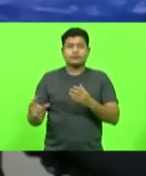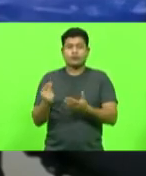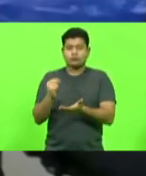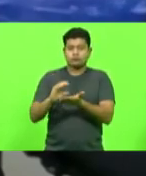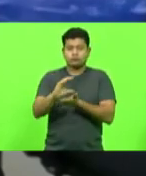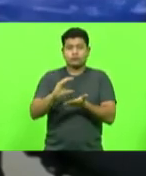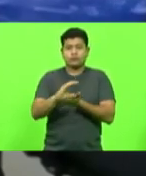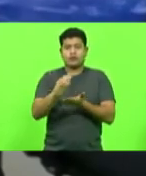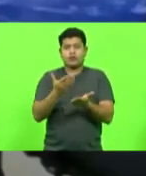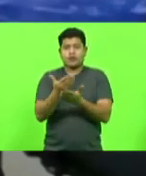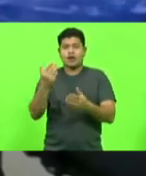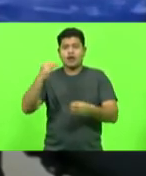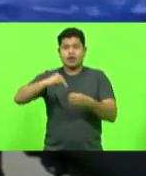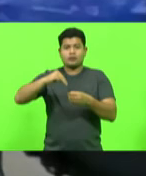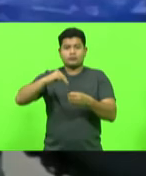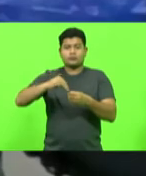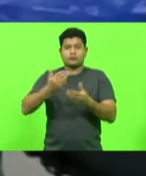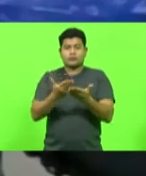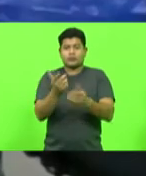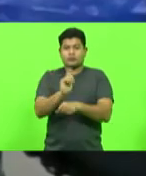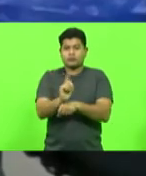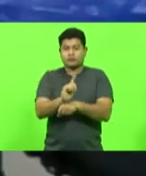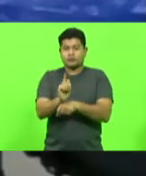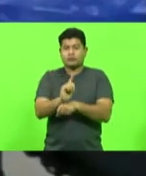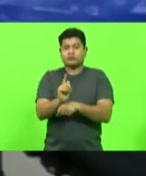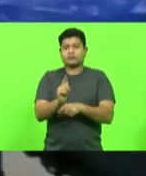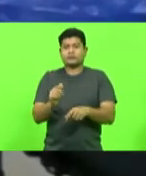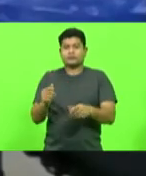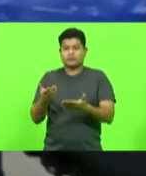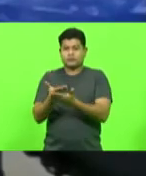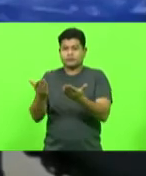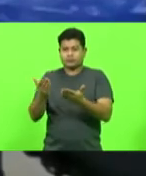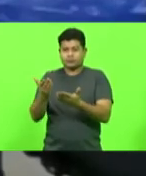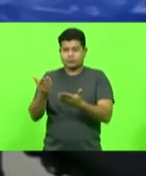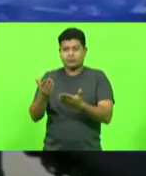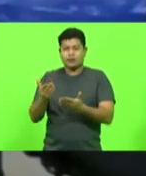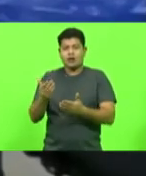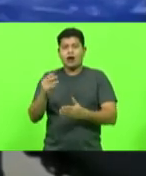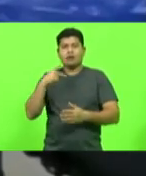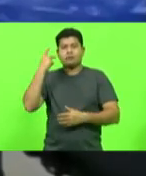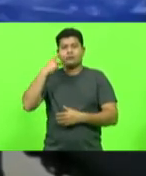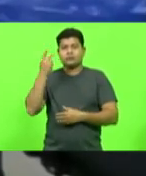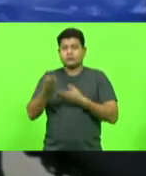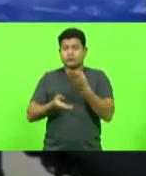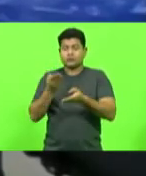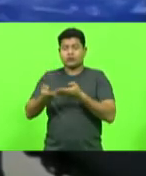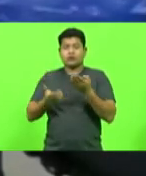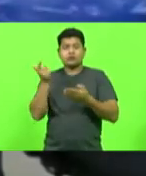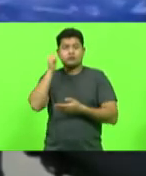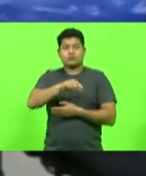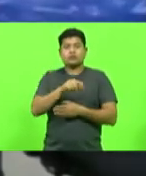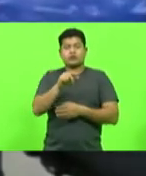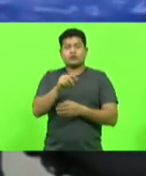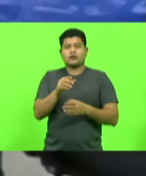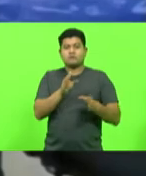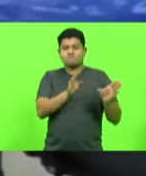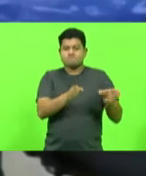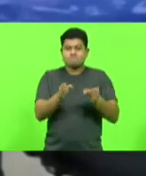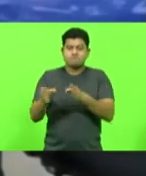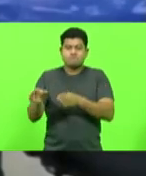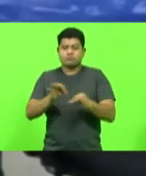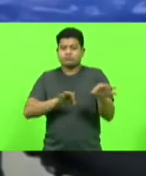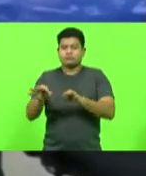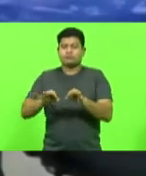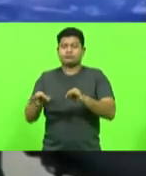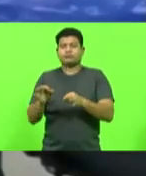gestão municipal, o gestor da política de assistência, conseguisse fazer o planejamento e a gestão dessa política